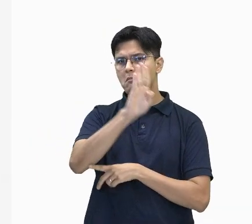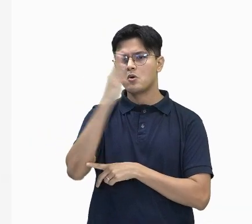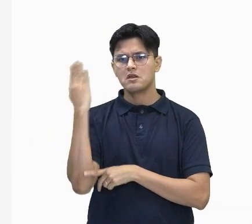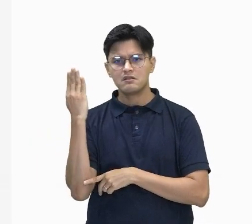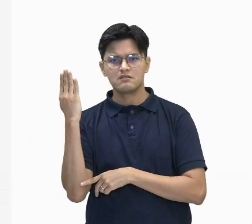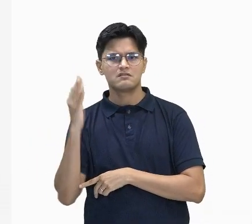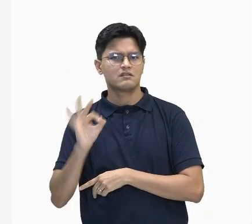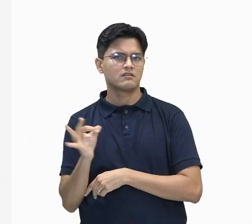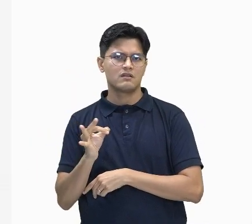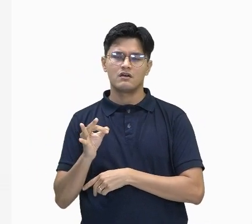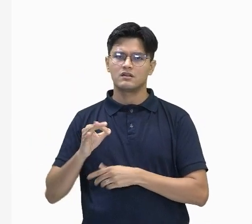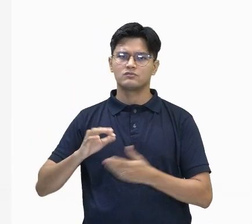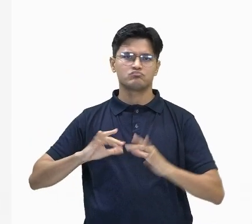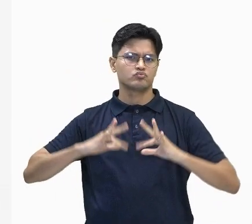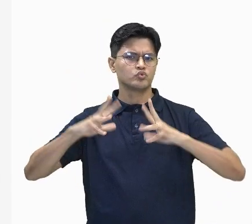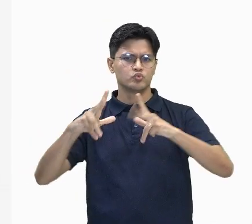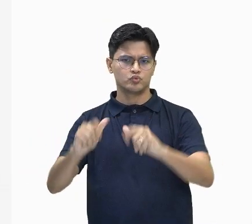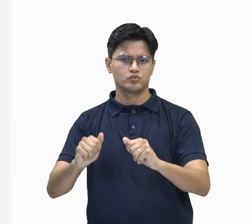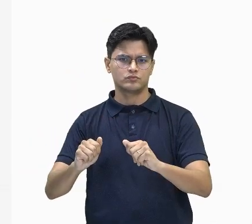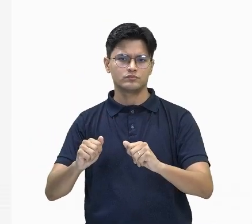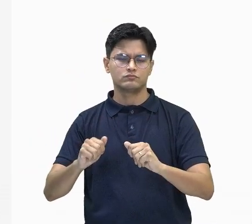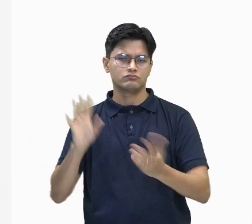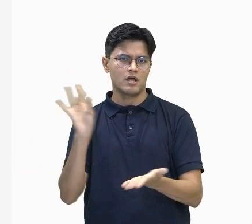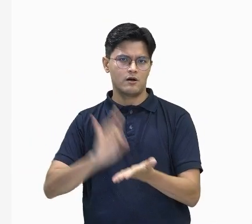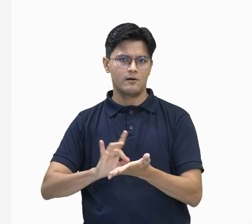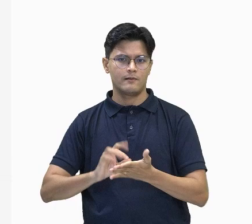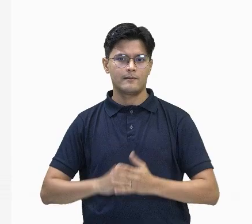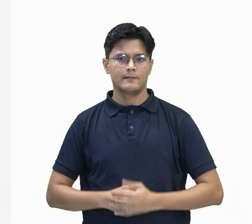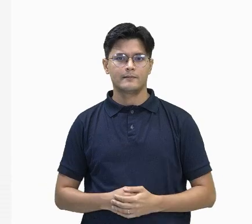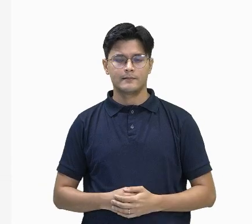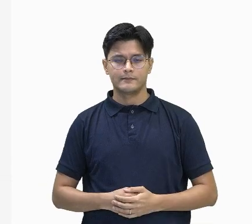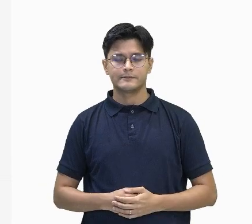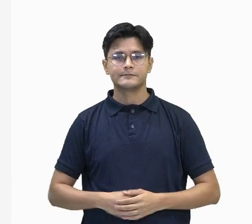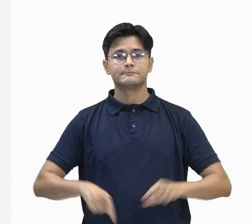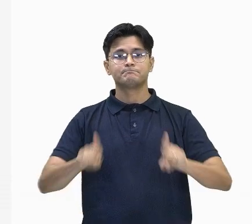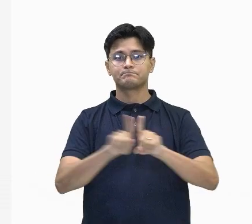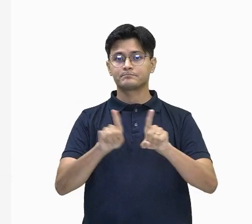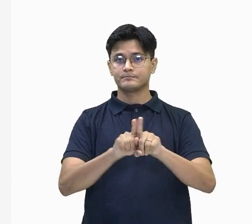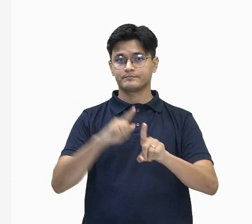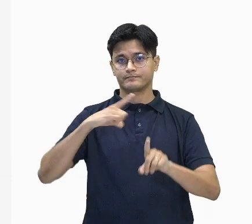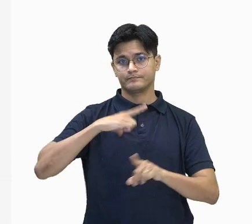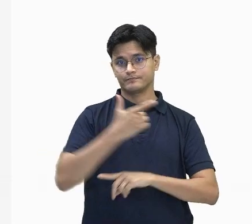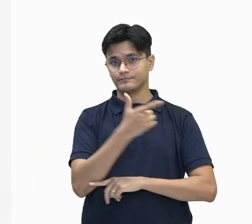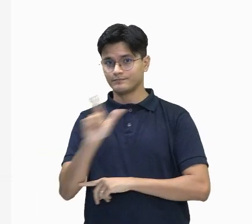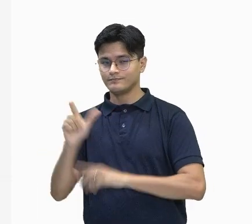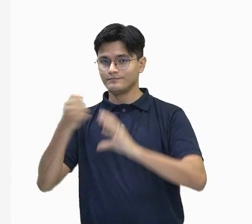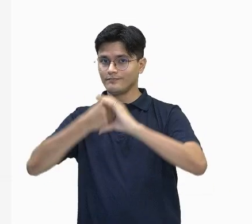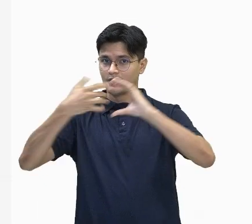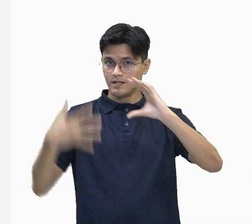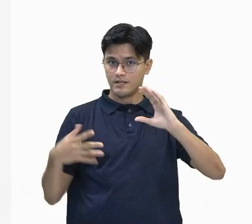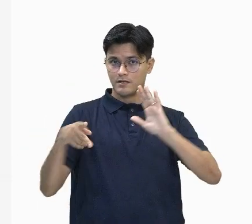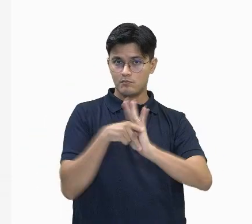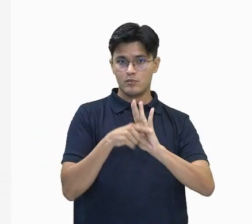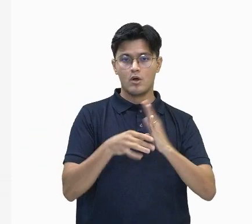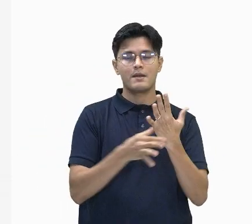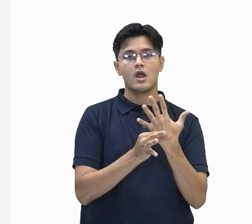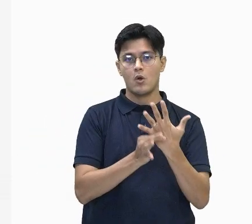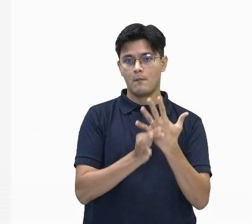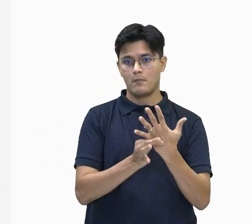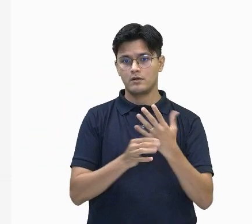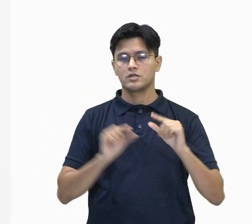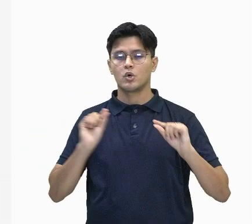enfim. E também nós temos como característica do realismo aí os romances que são de